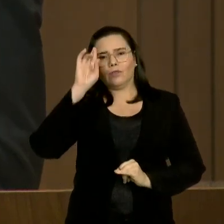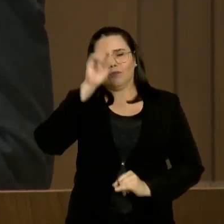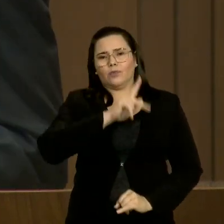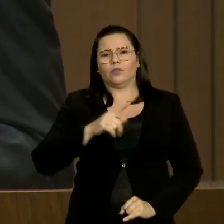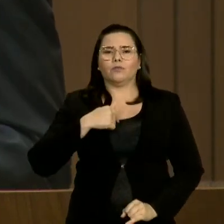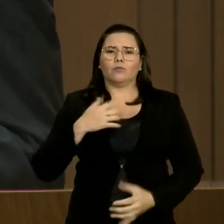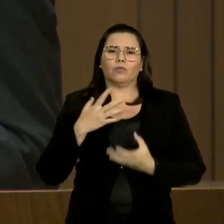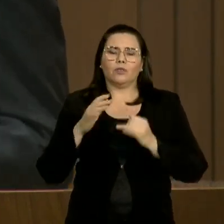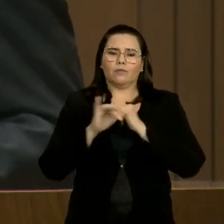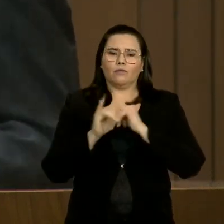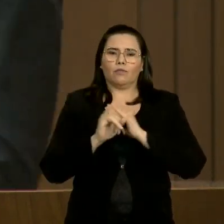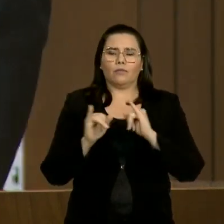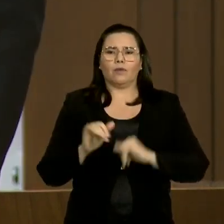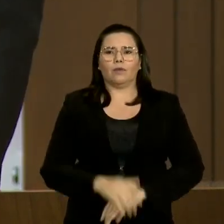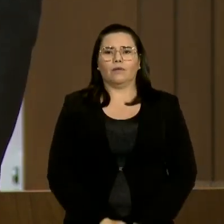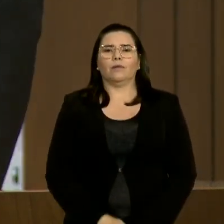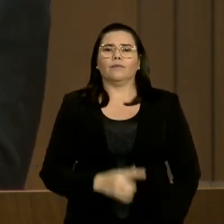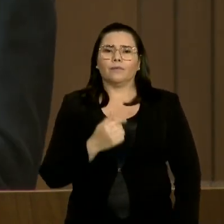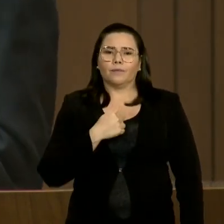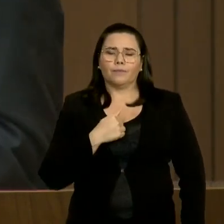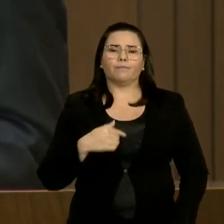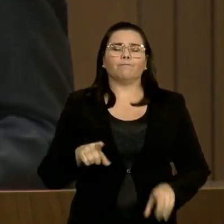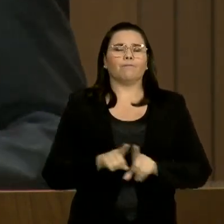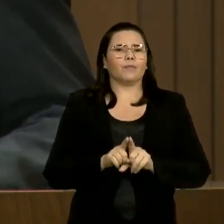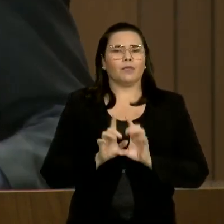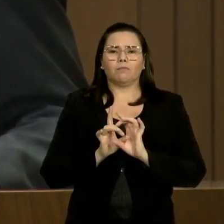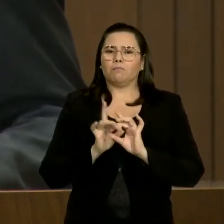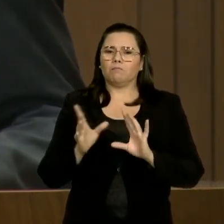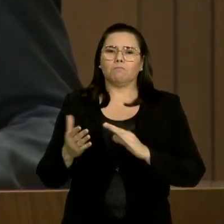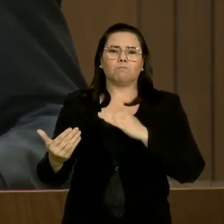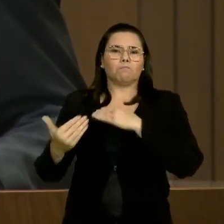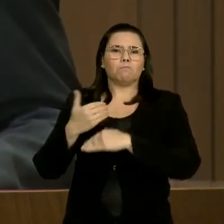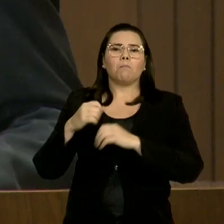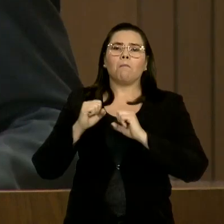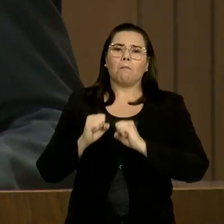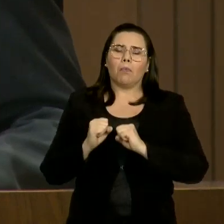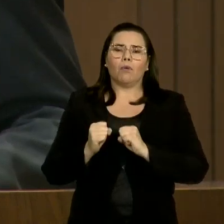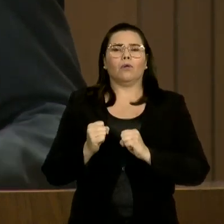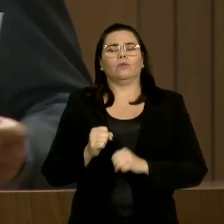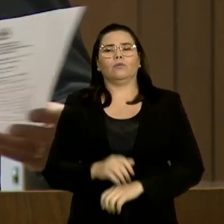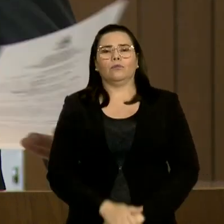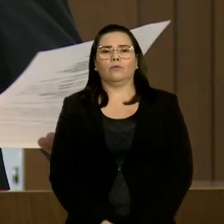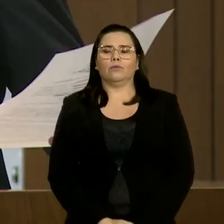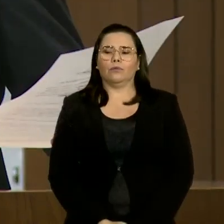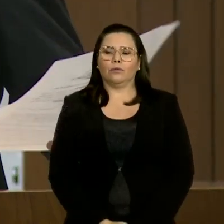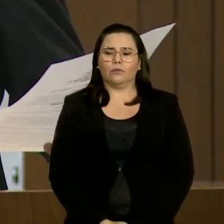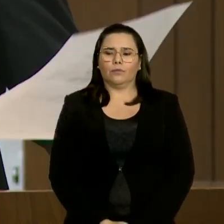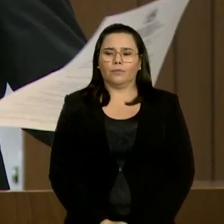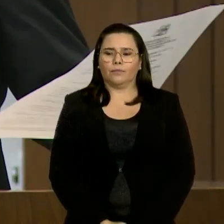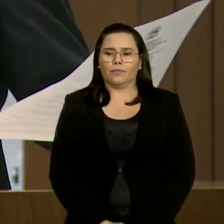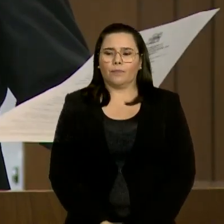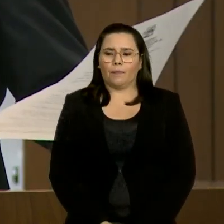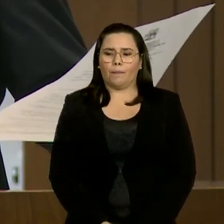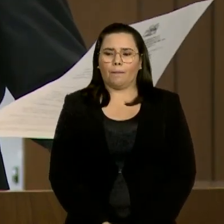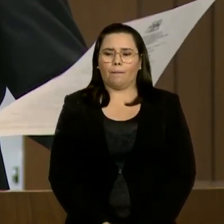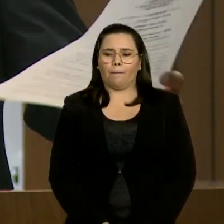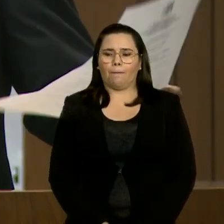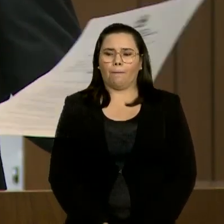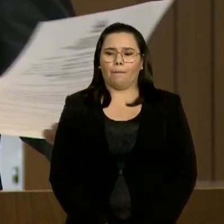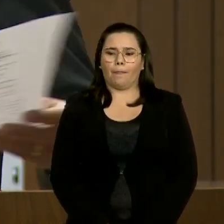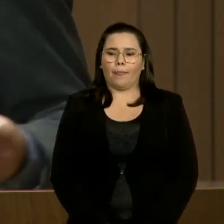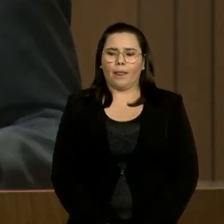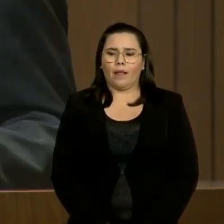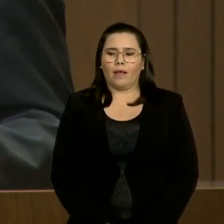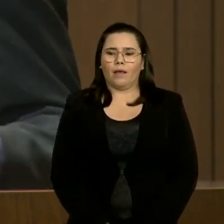fazer e estamos também à disposição de ver eventualmente Onde estão esses